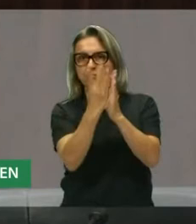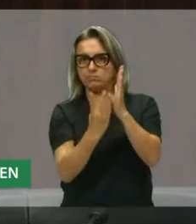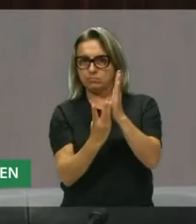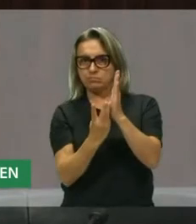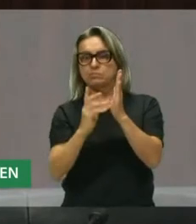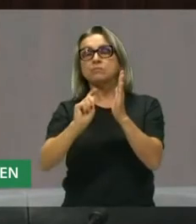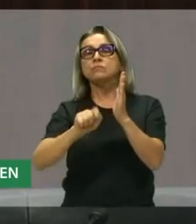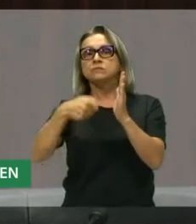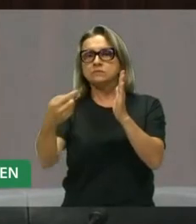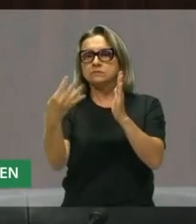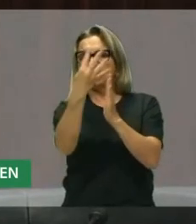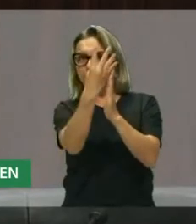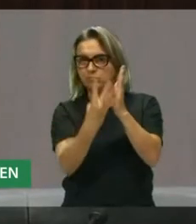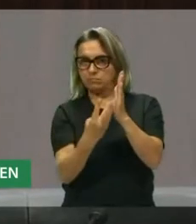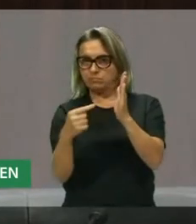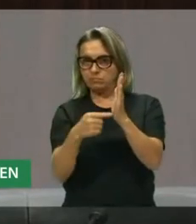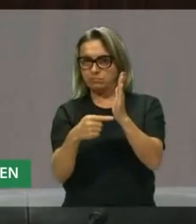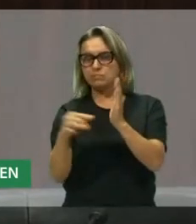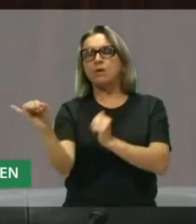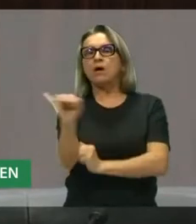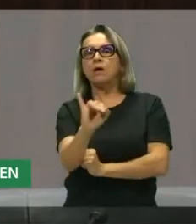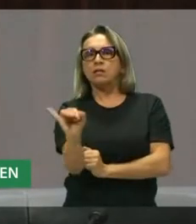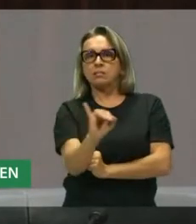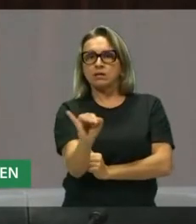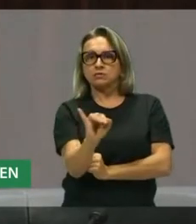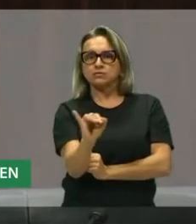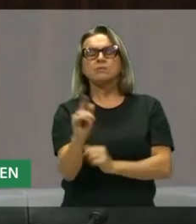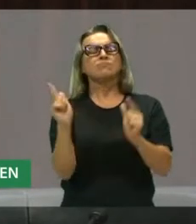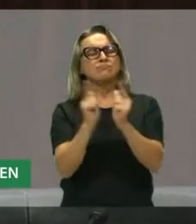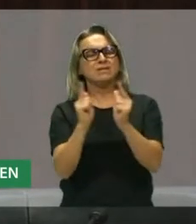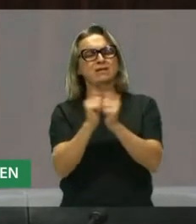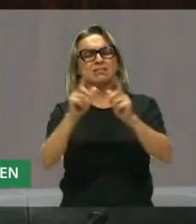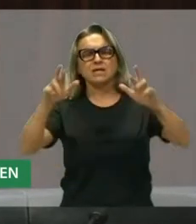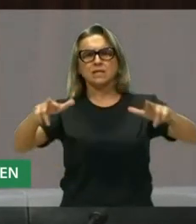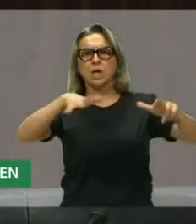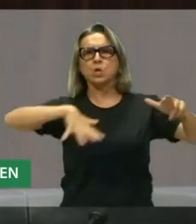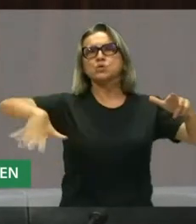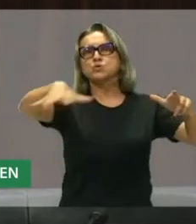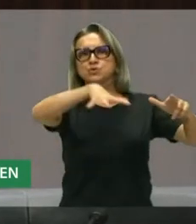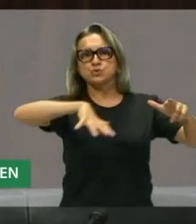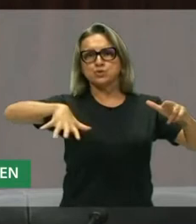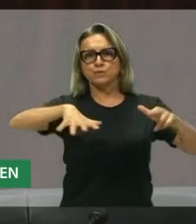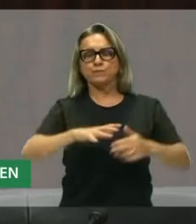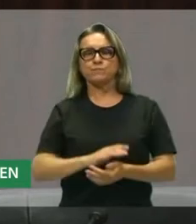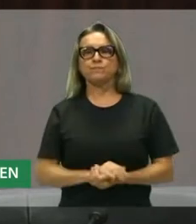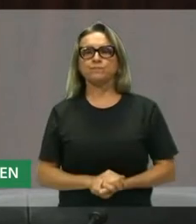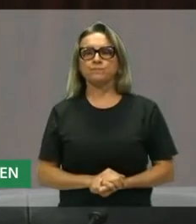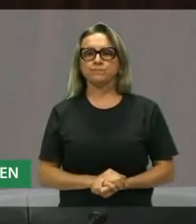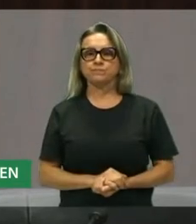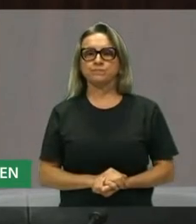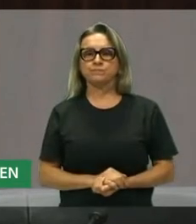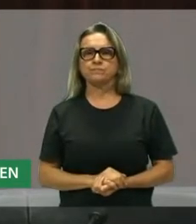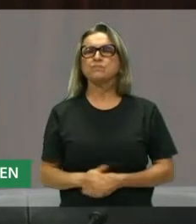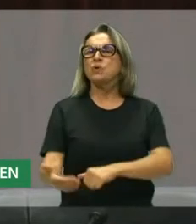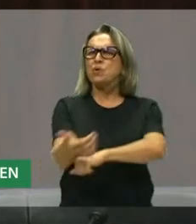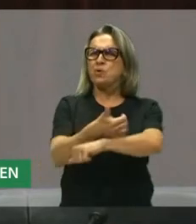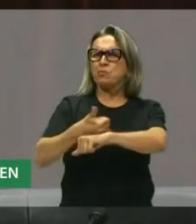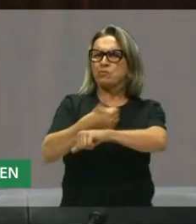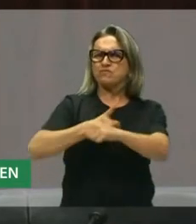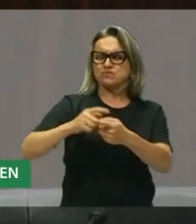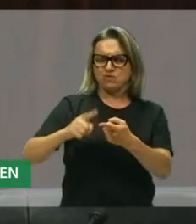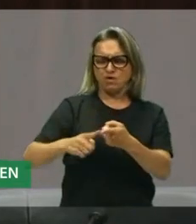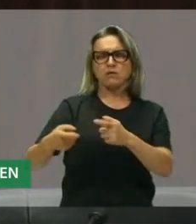Bornhauser, localizado em Itajaí, mas que atende toda a região. Quanto aos profissionais, médicos,